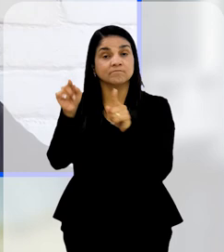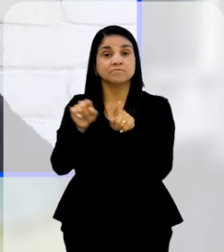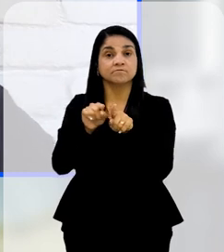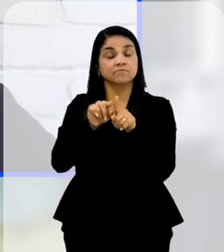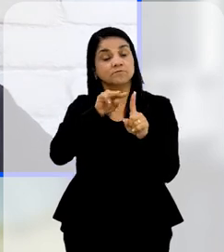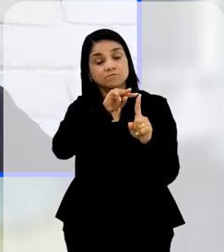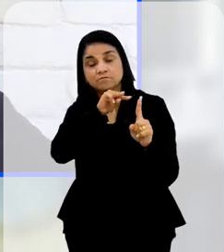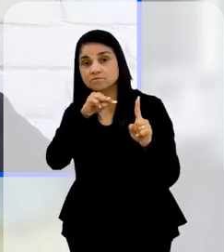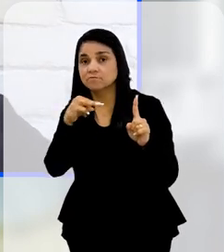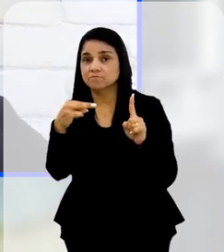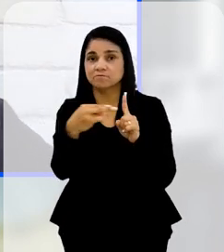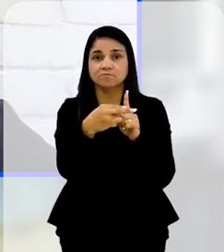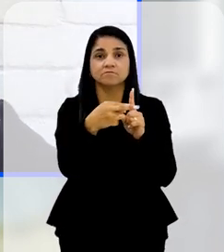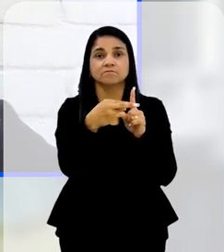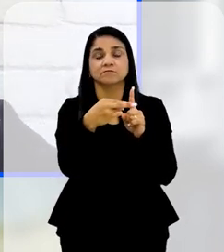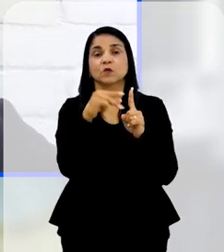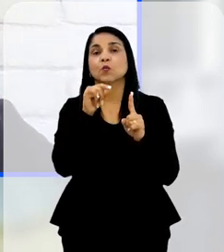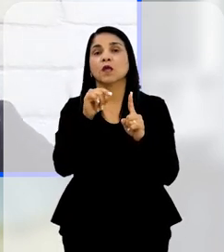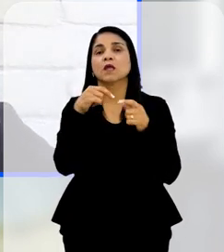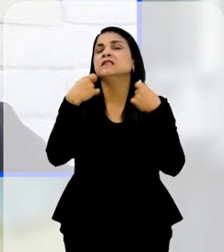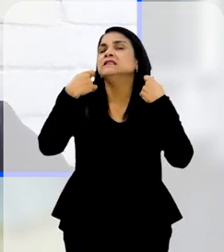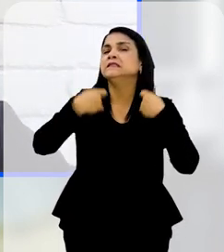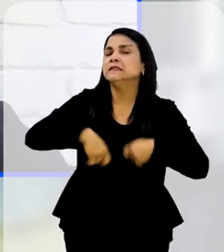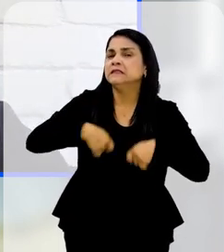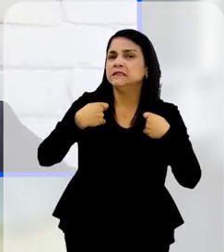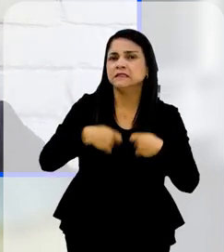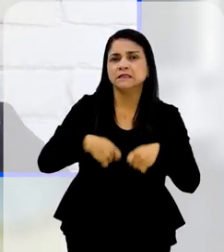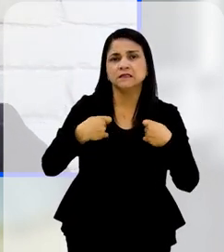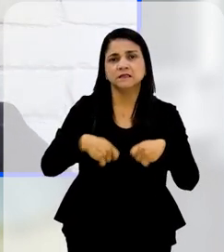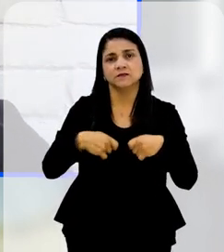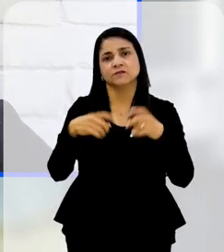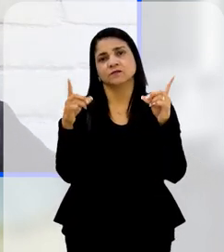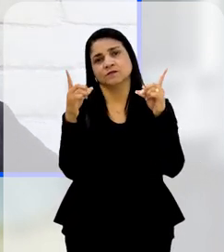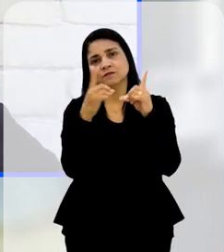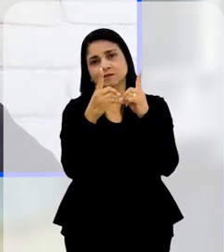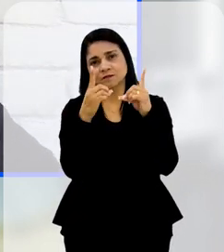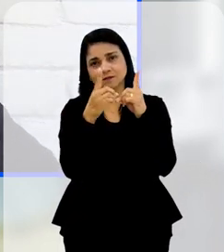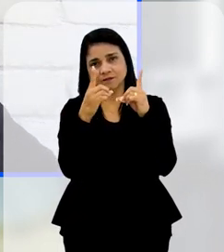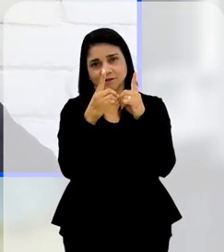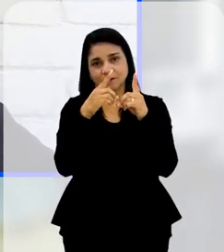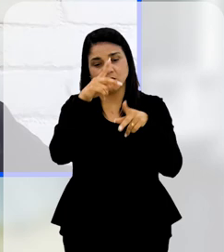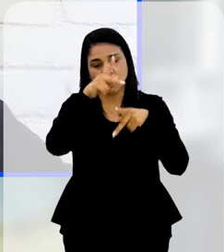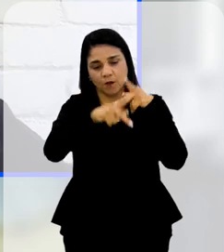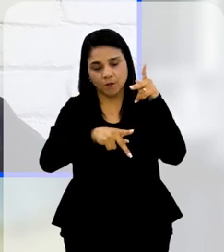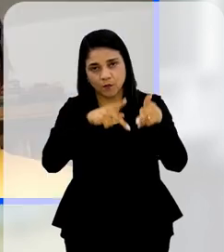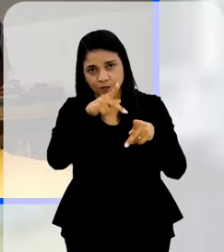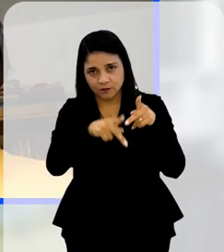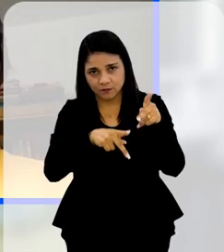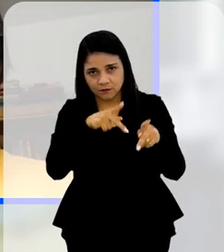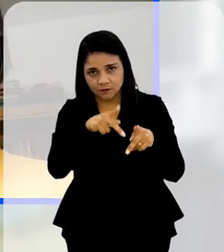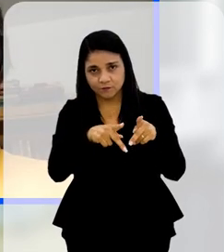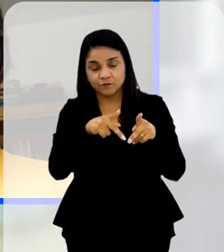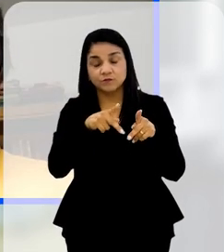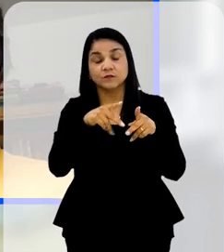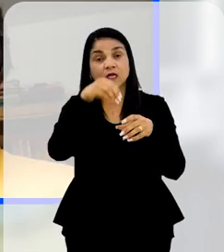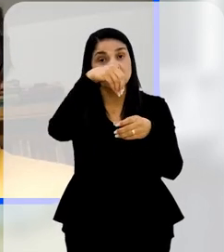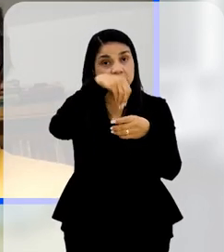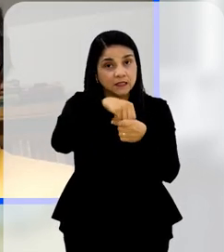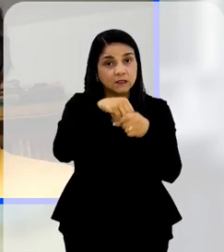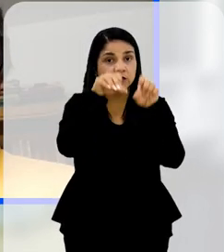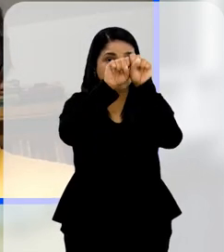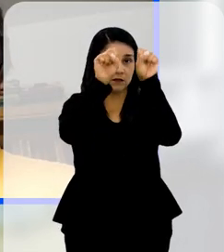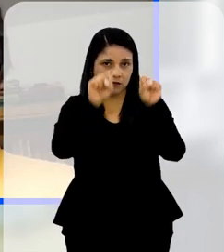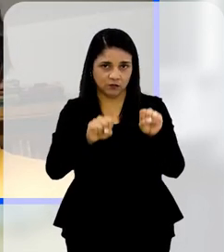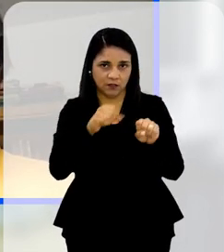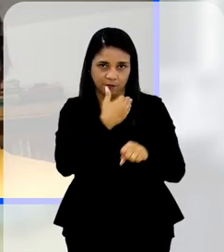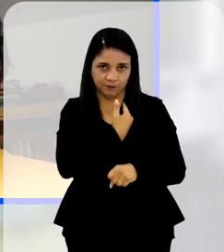mais necessário para o atendimento à população dentro de um sistema público. Então, a minha trajetória se